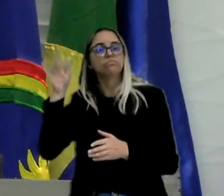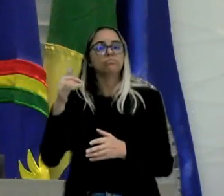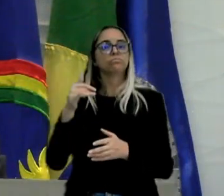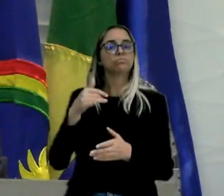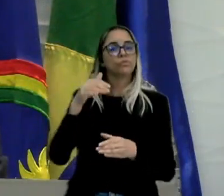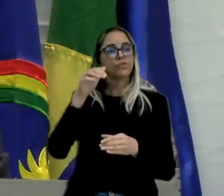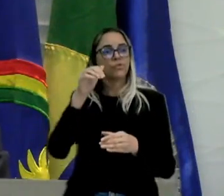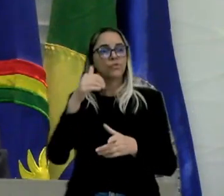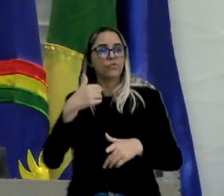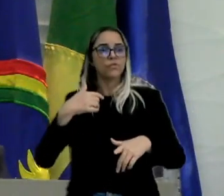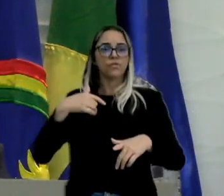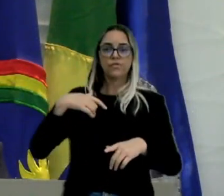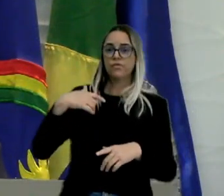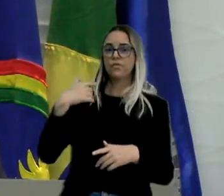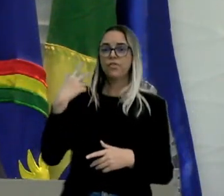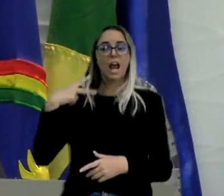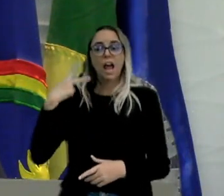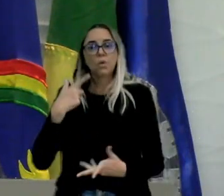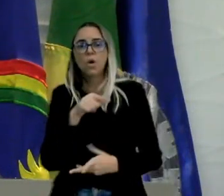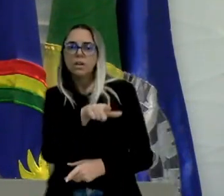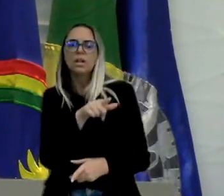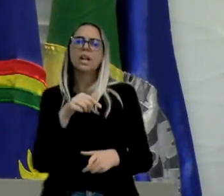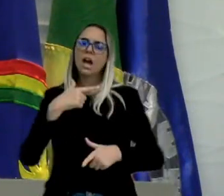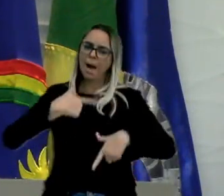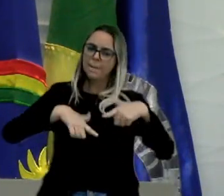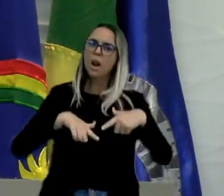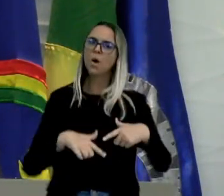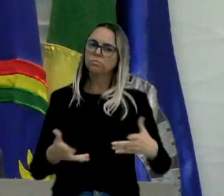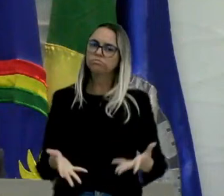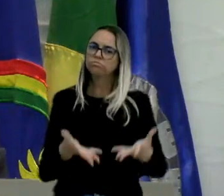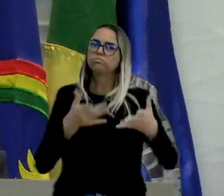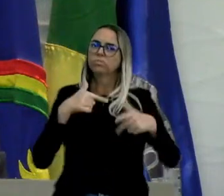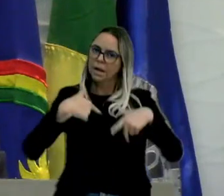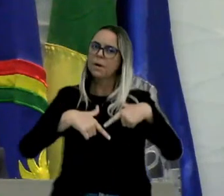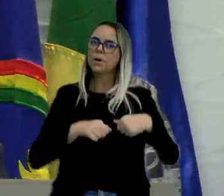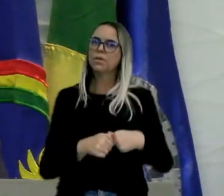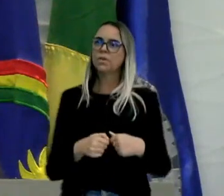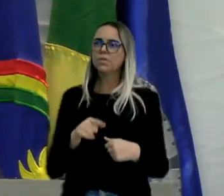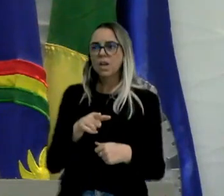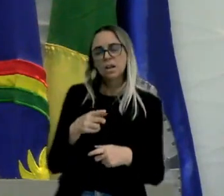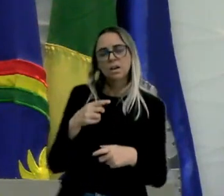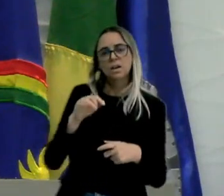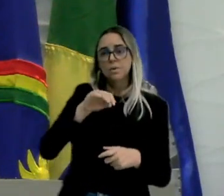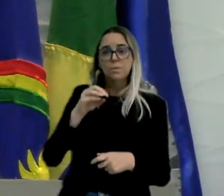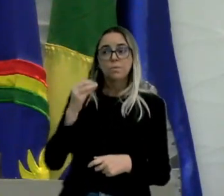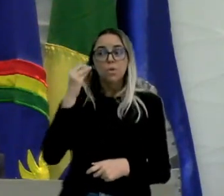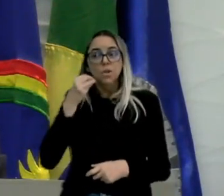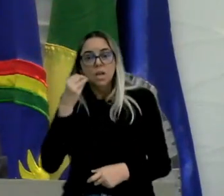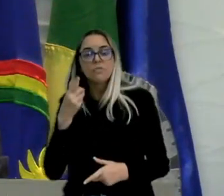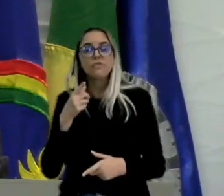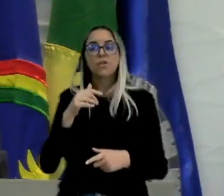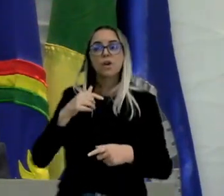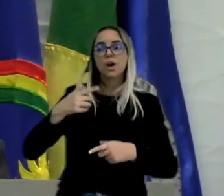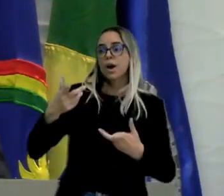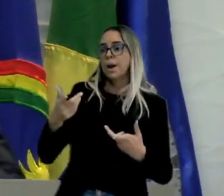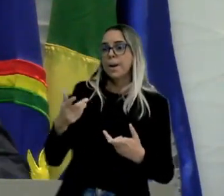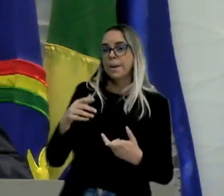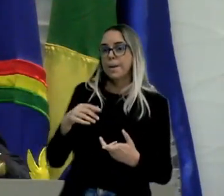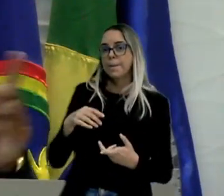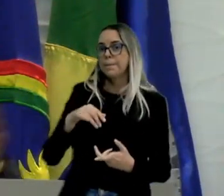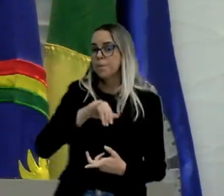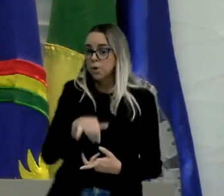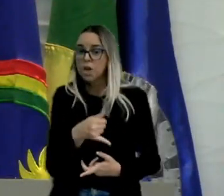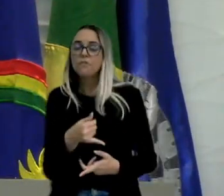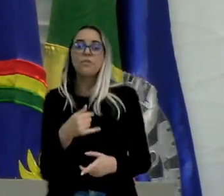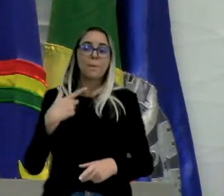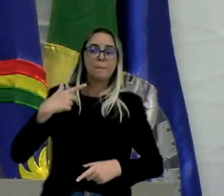E trabalhou muito Vereador o senhor era motivo de briga com o Vereador evand Marinho numa região porque não queria